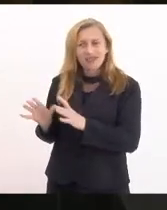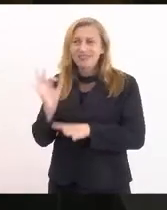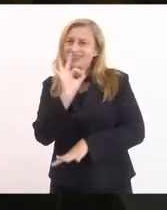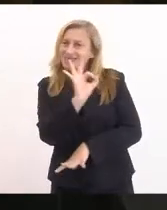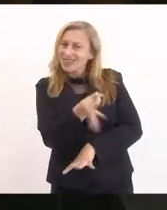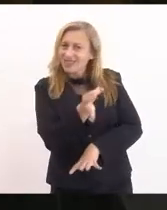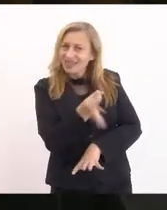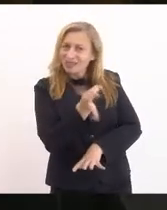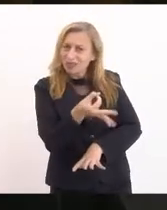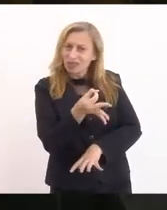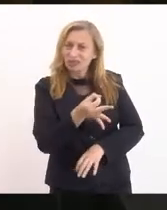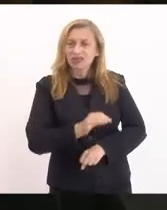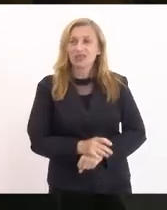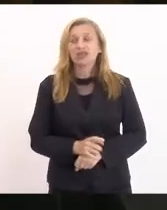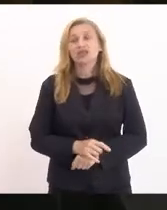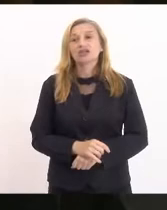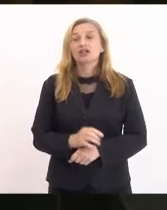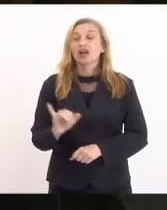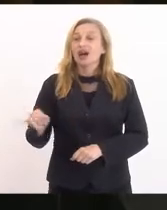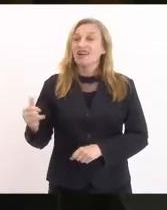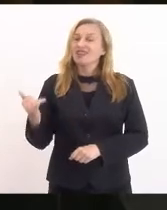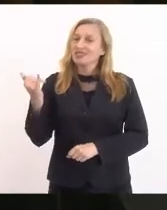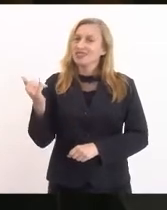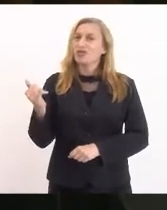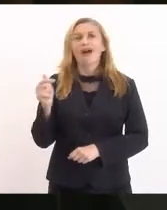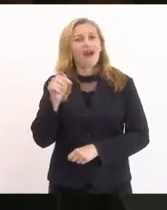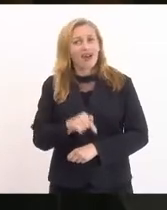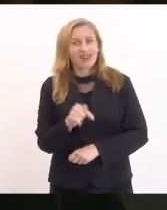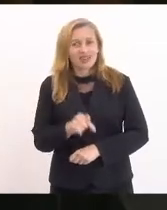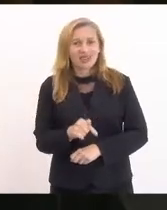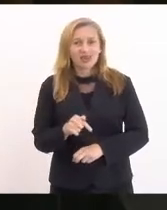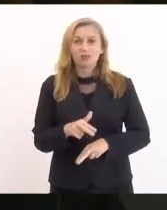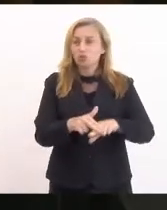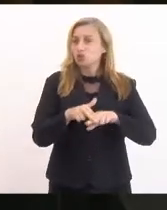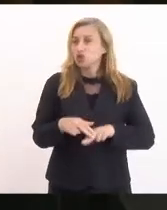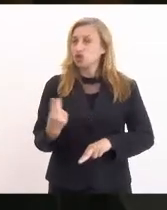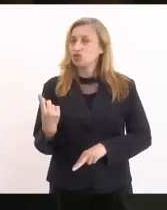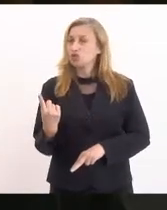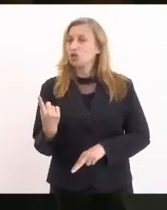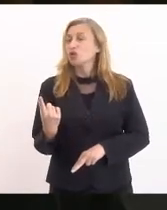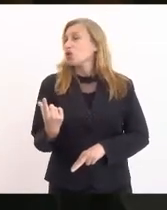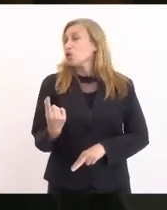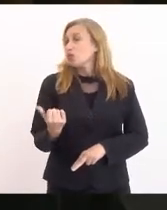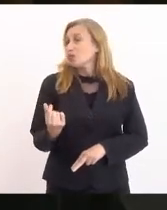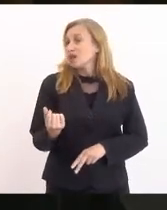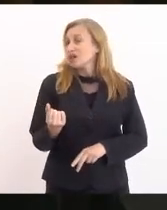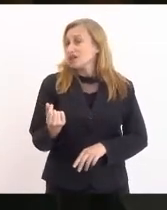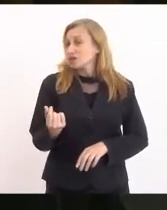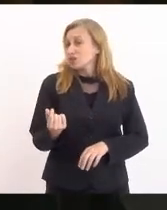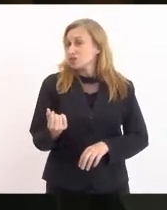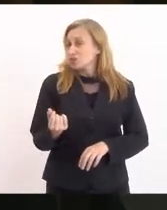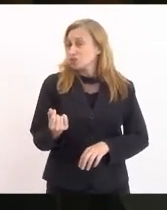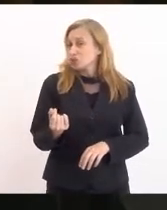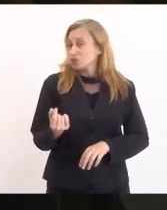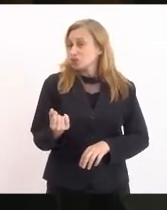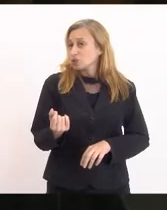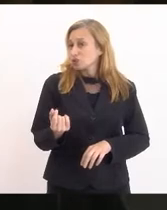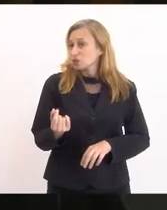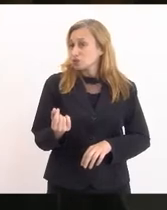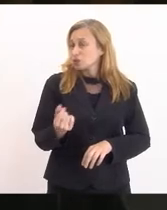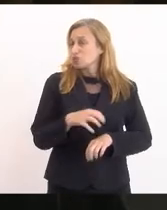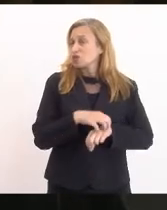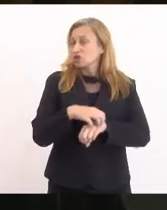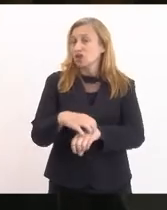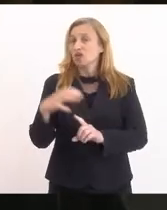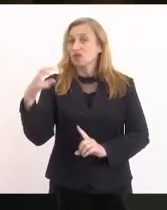evidentemente, a inflação aqui, por causa do custo do transporte, que é influenciado pelo preço do